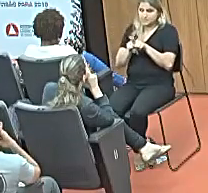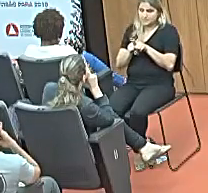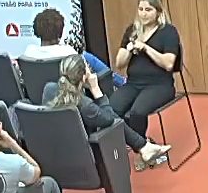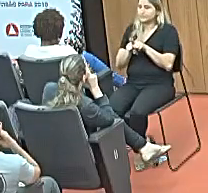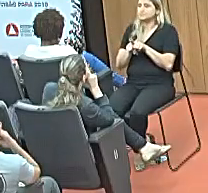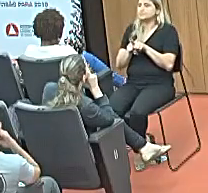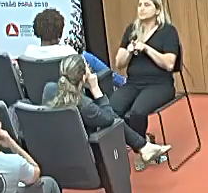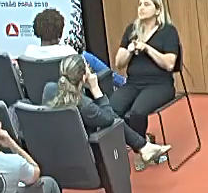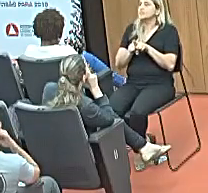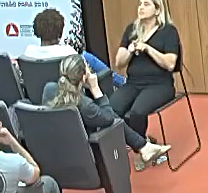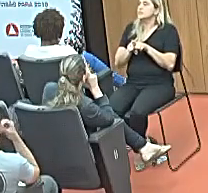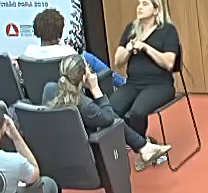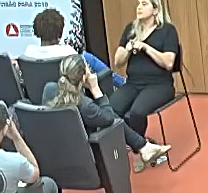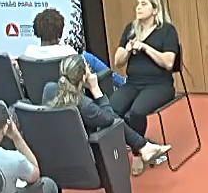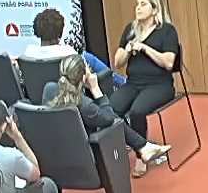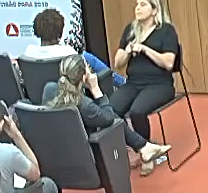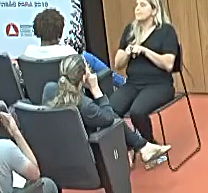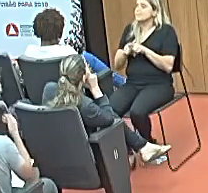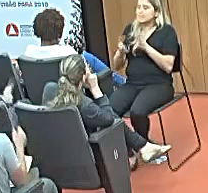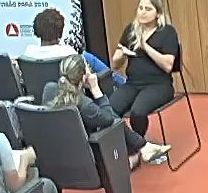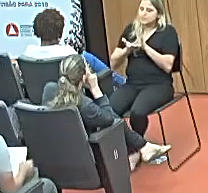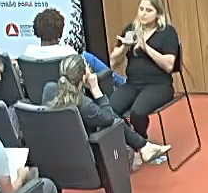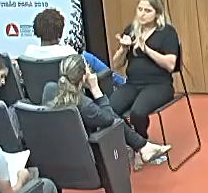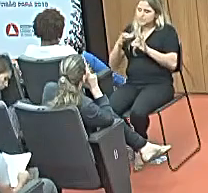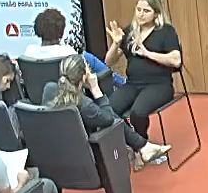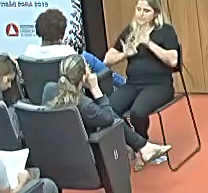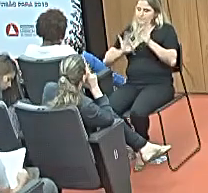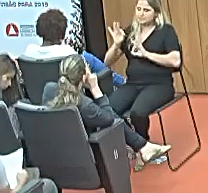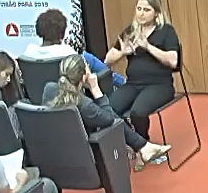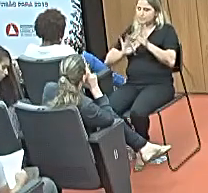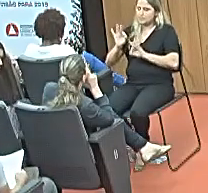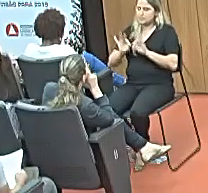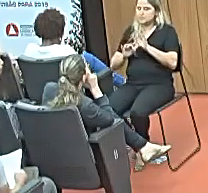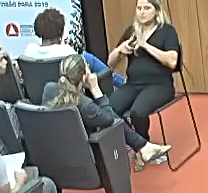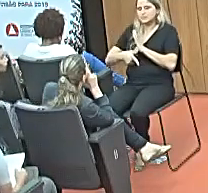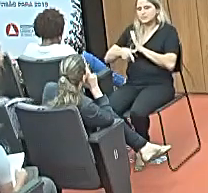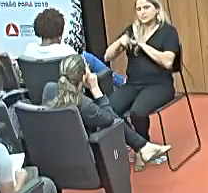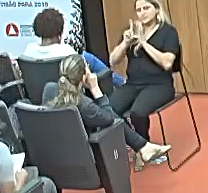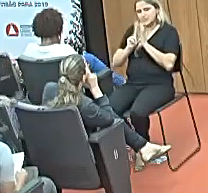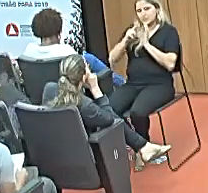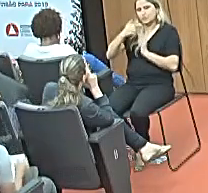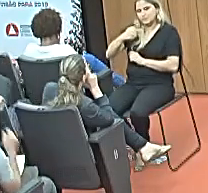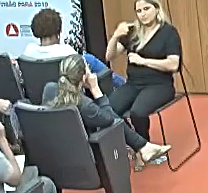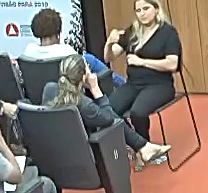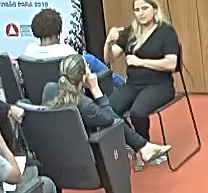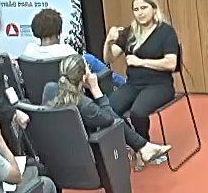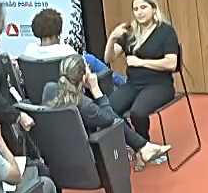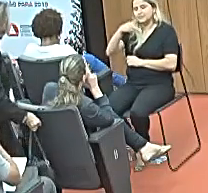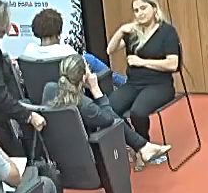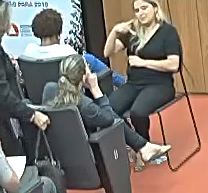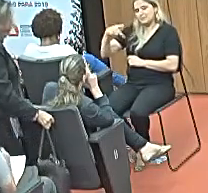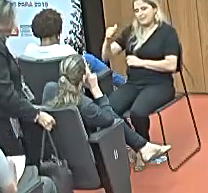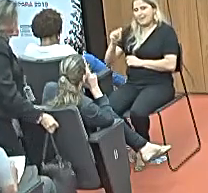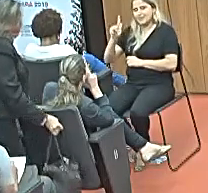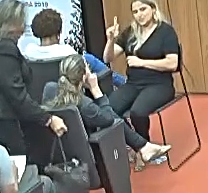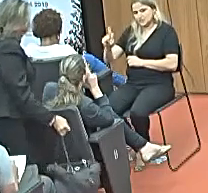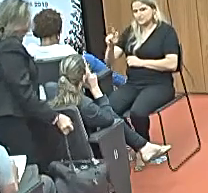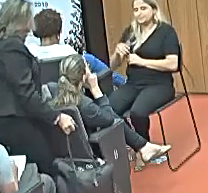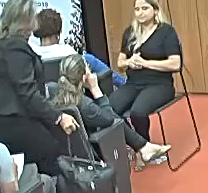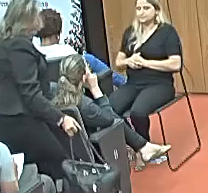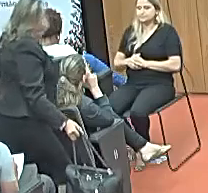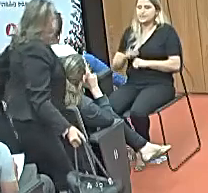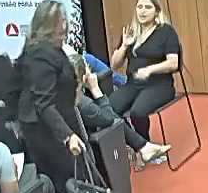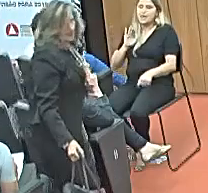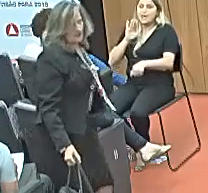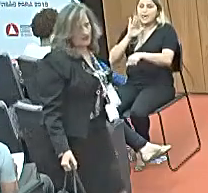retiradas na proposta que que veio para o pt a g é deste ano que é o apoio